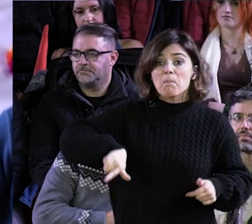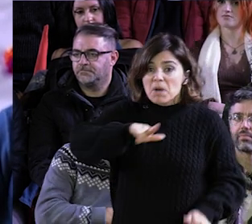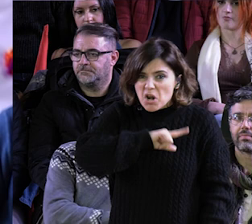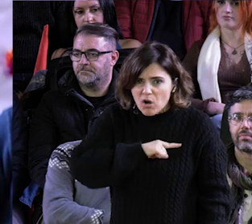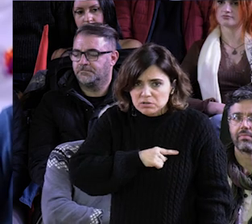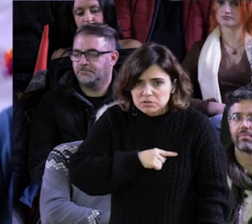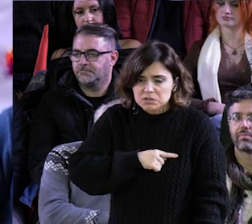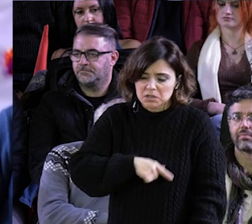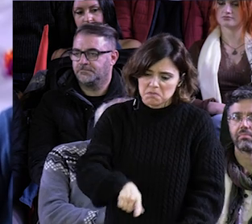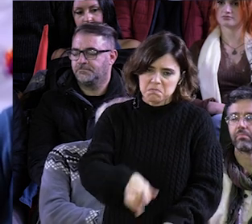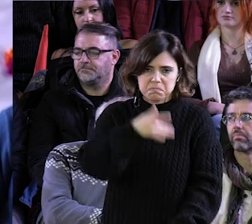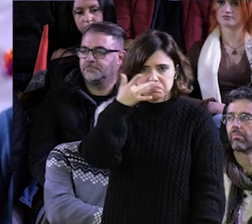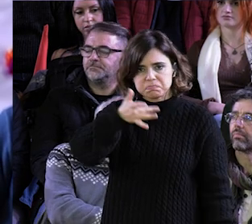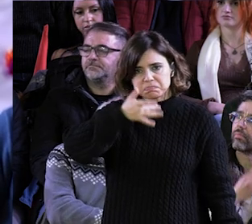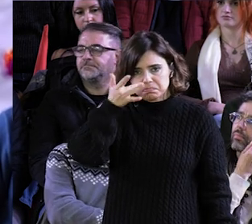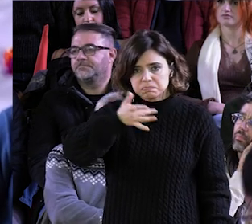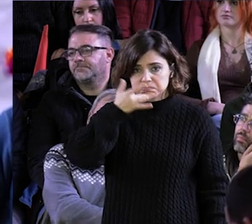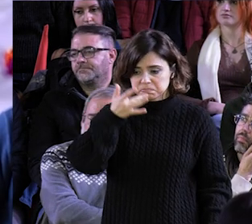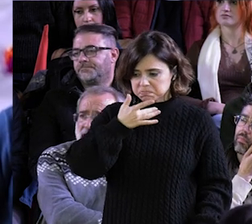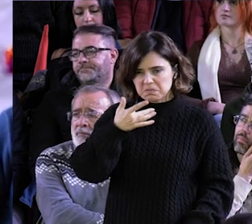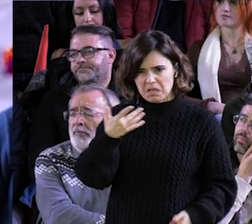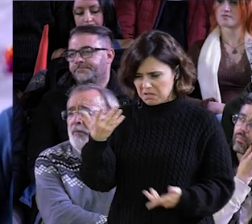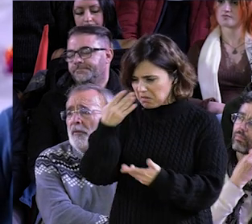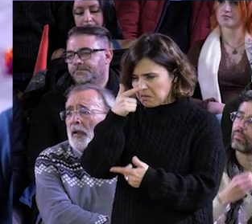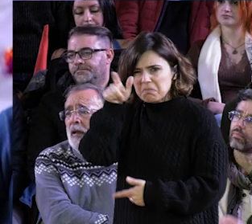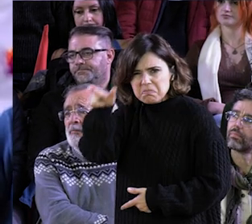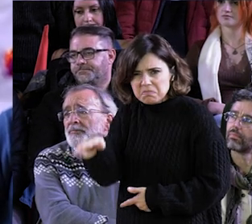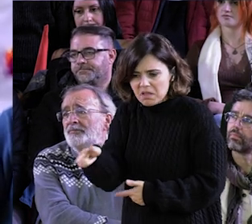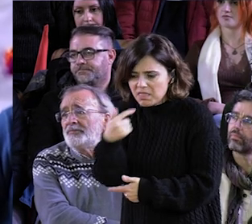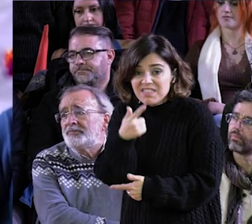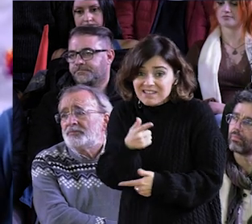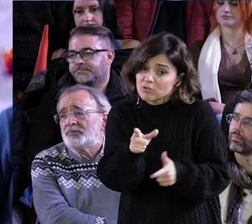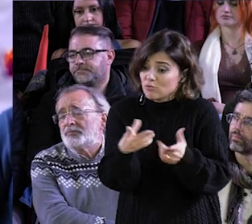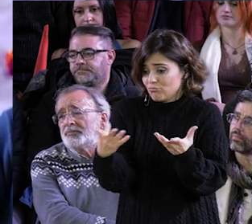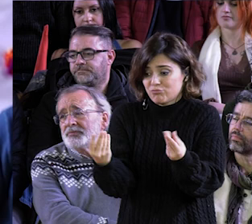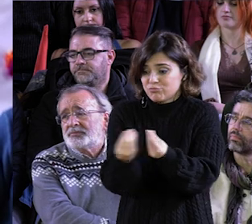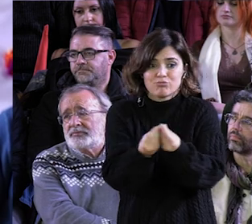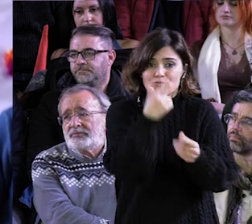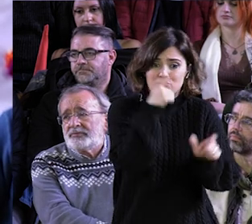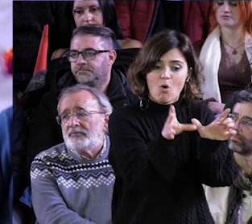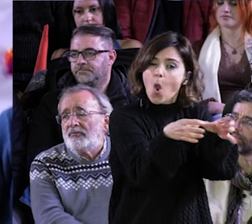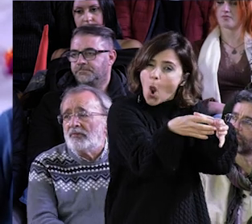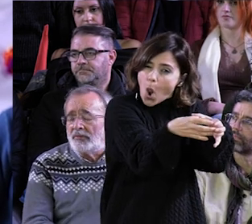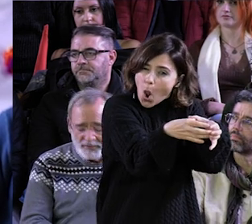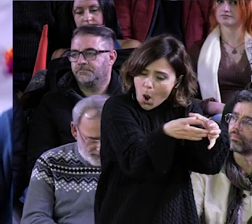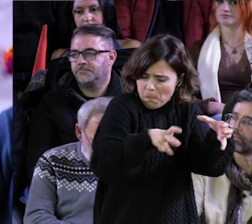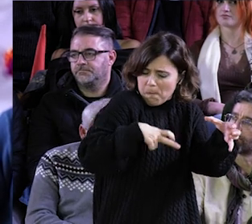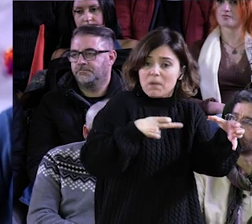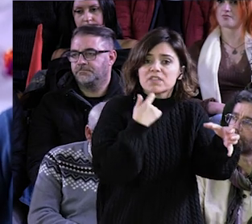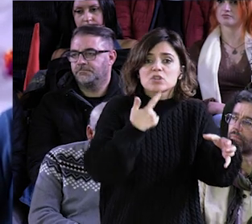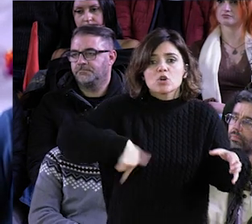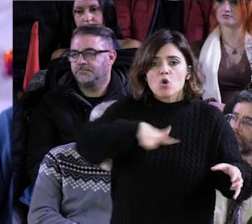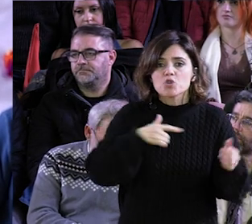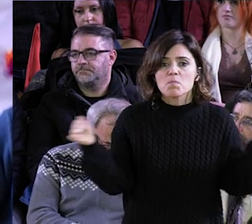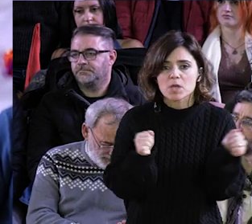e muitos como ele, e daqui dizemos a ele e a toda esta elite que não temos medo e não vamos